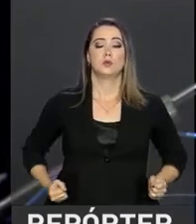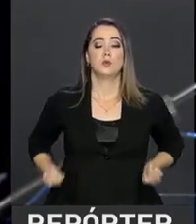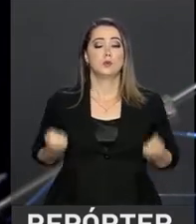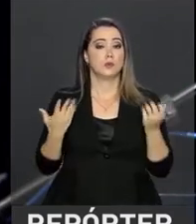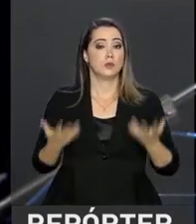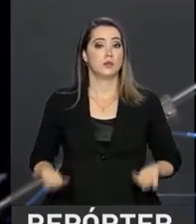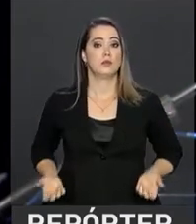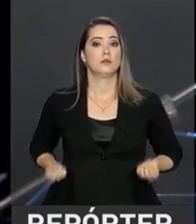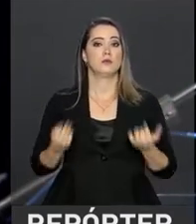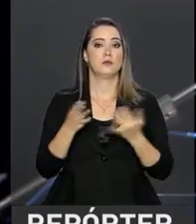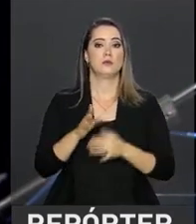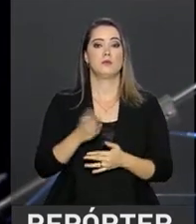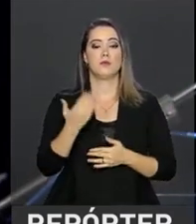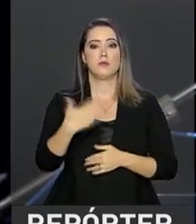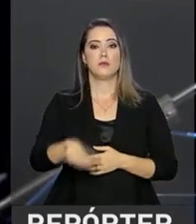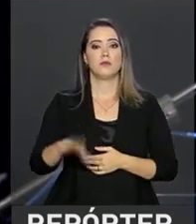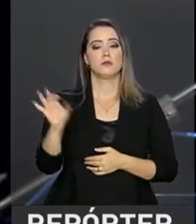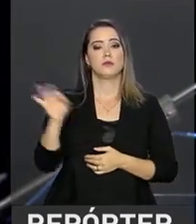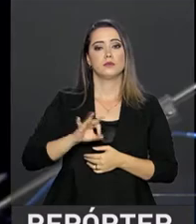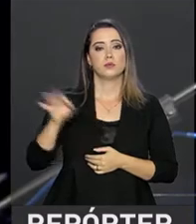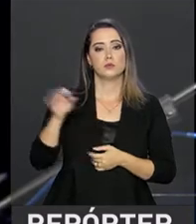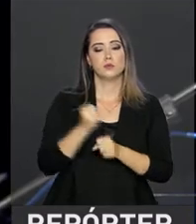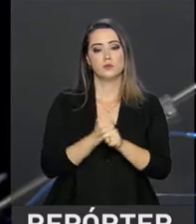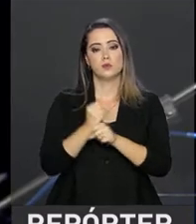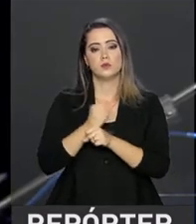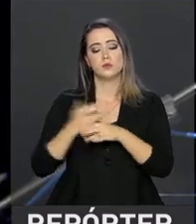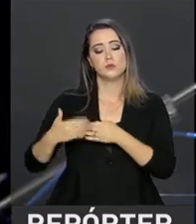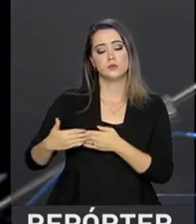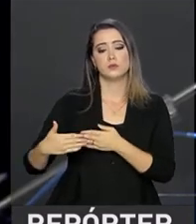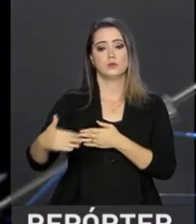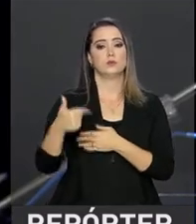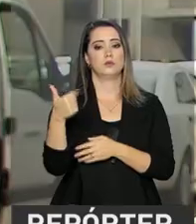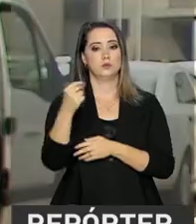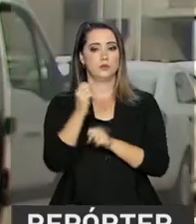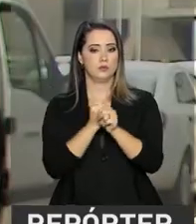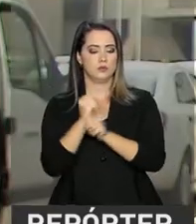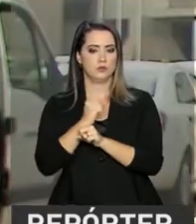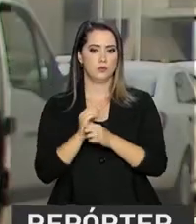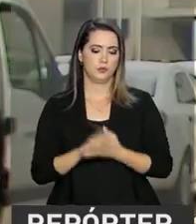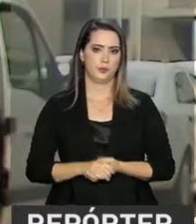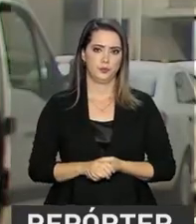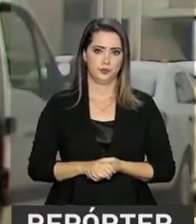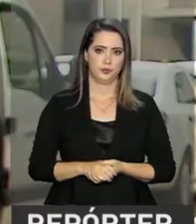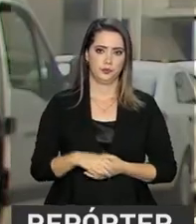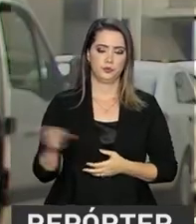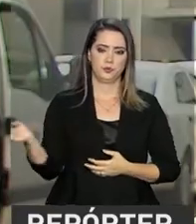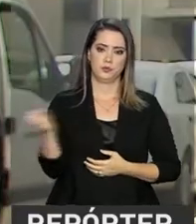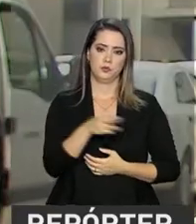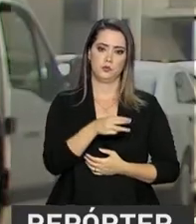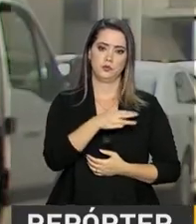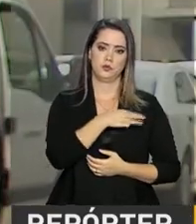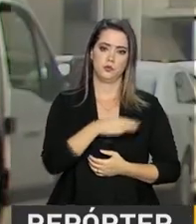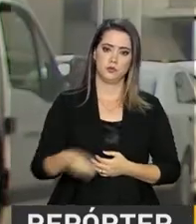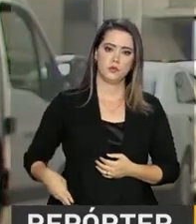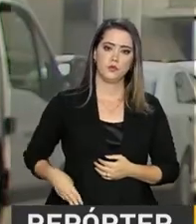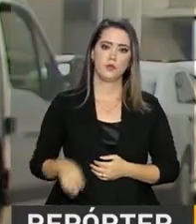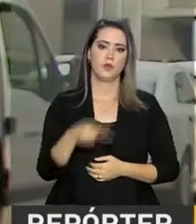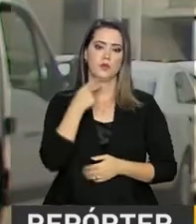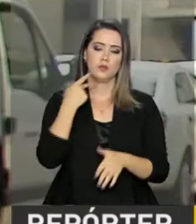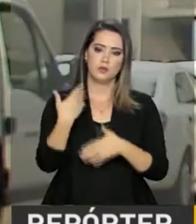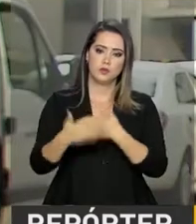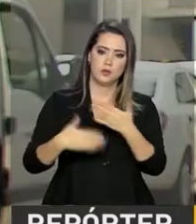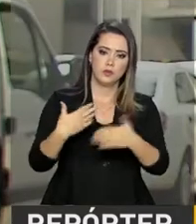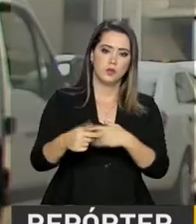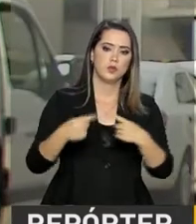ordem de meio por cento ao ano com longo dos próximos dez anos o novo ministro disse que vai continuar o diálogo com o congresso